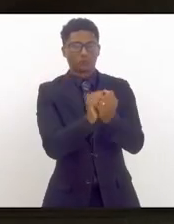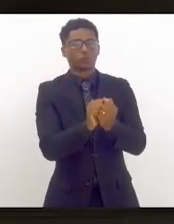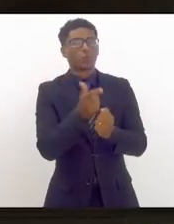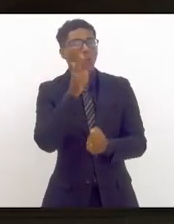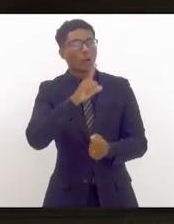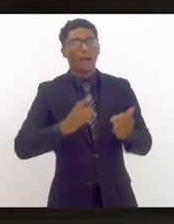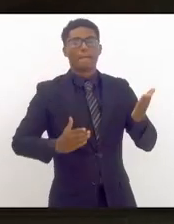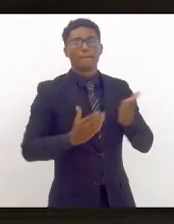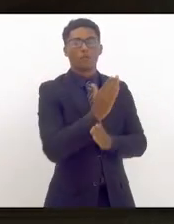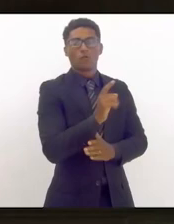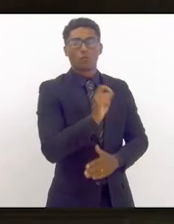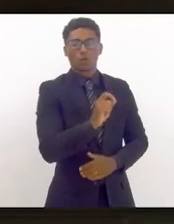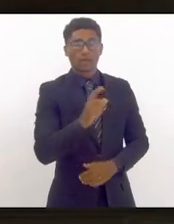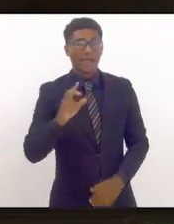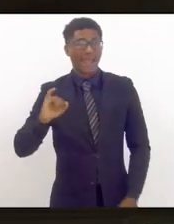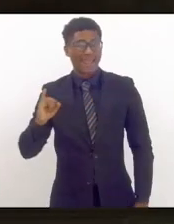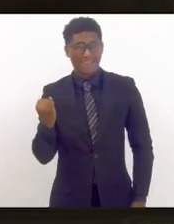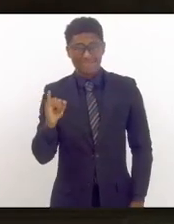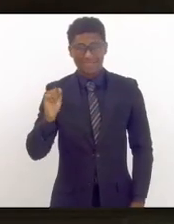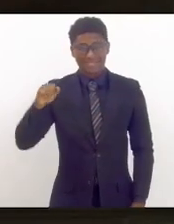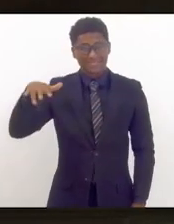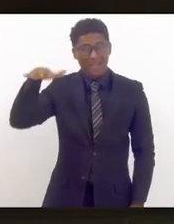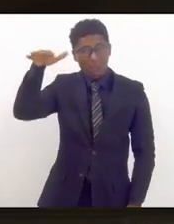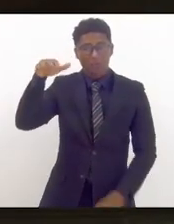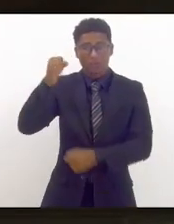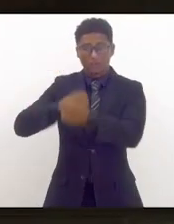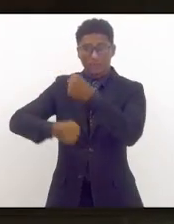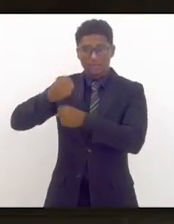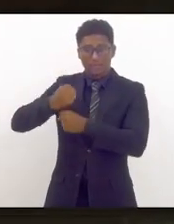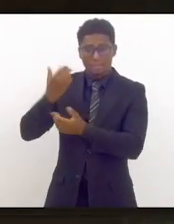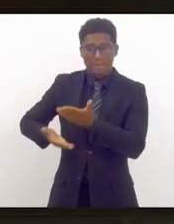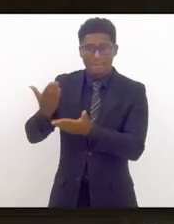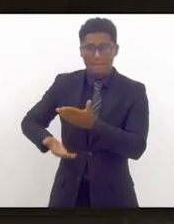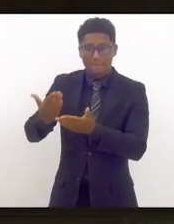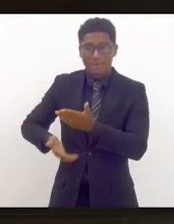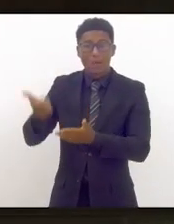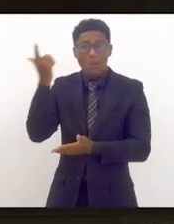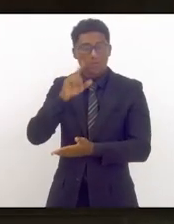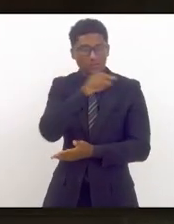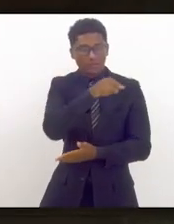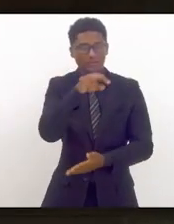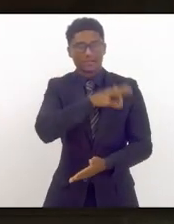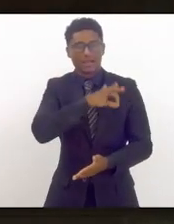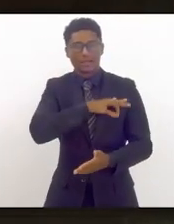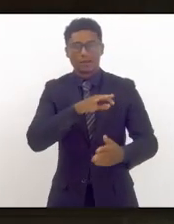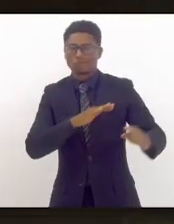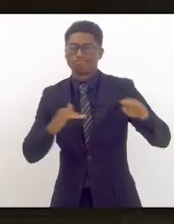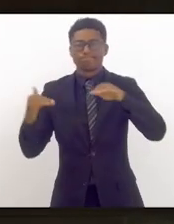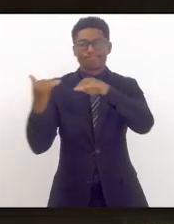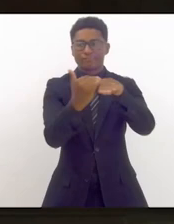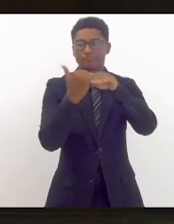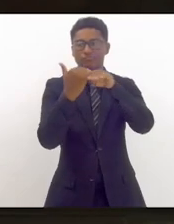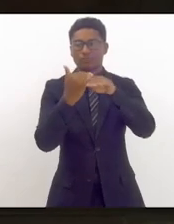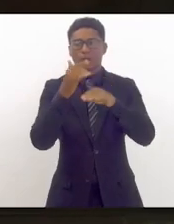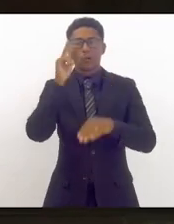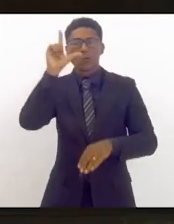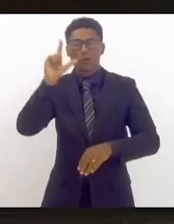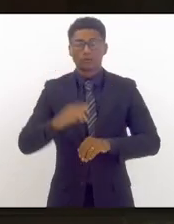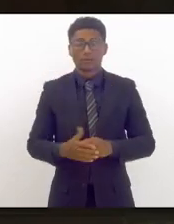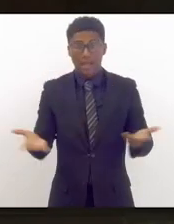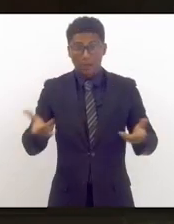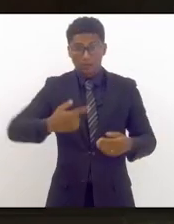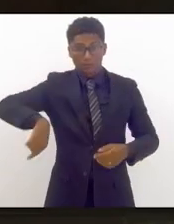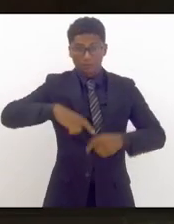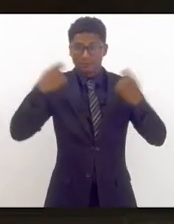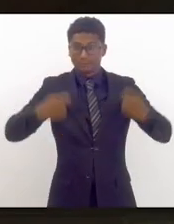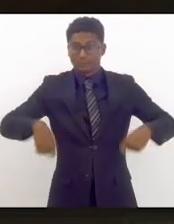das perdas inflacionárias no ano passado na remuneração dos servidores. Agora, precisamos nos unir em